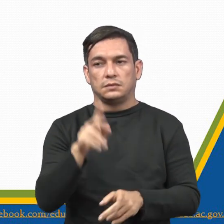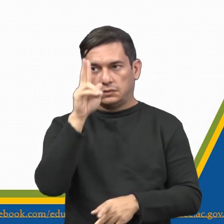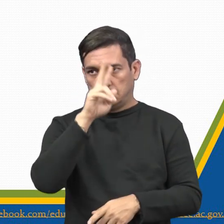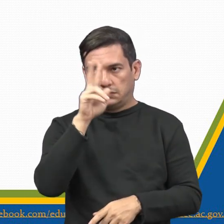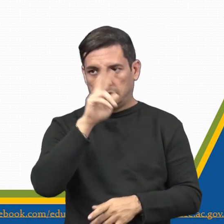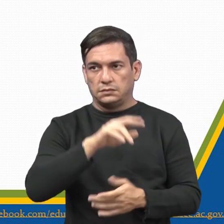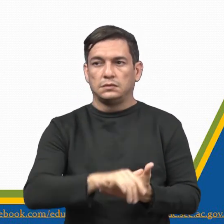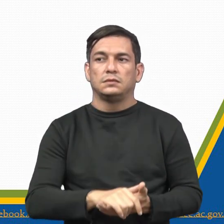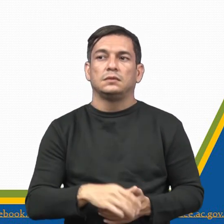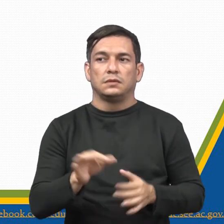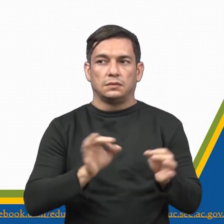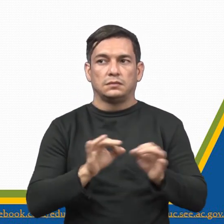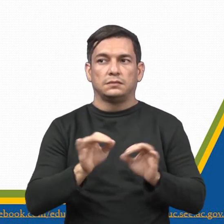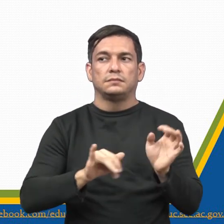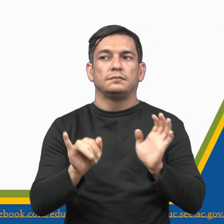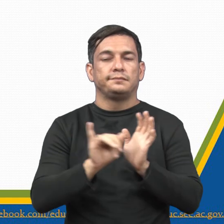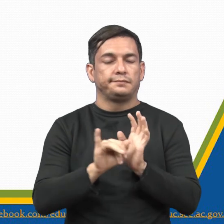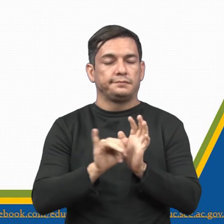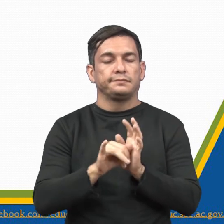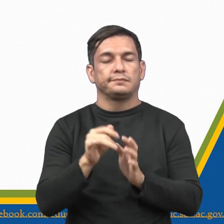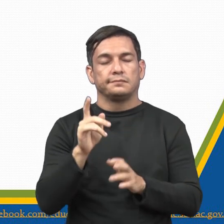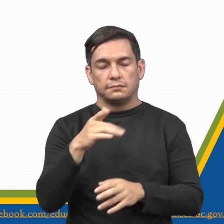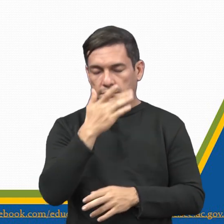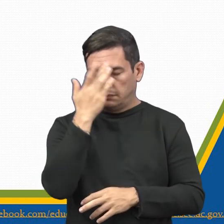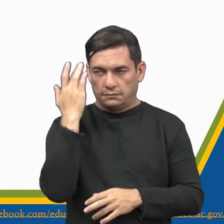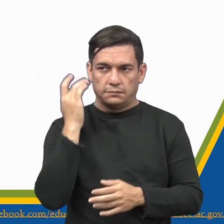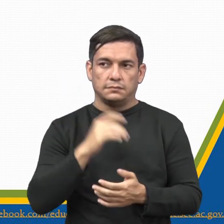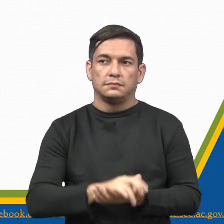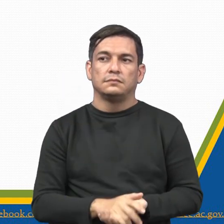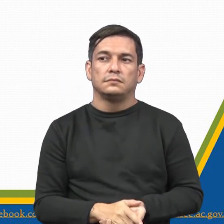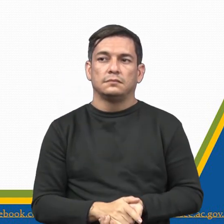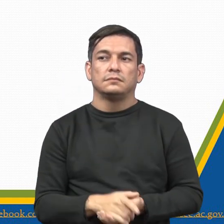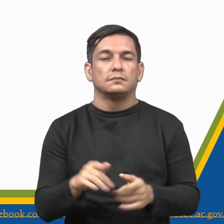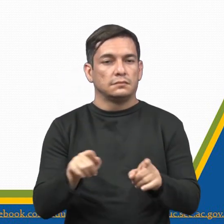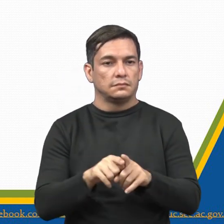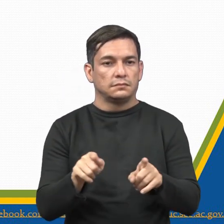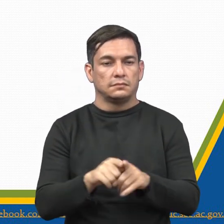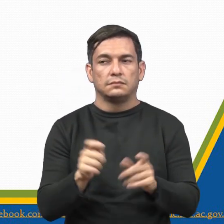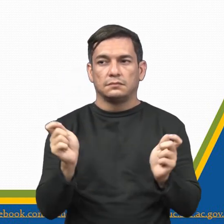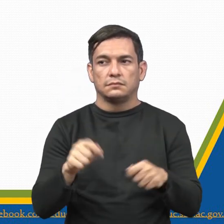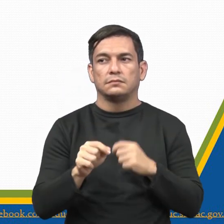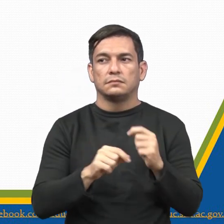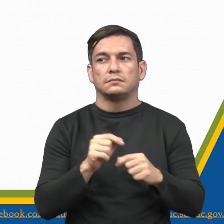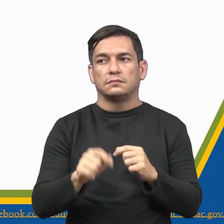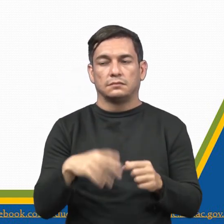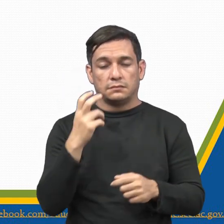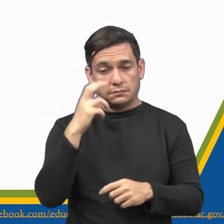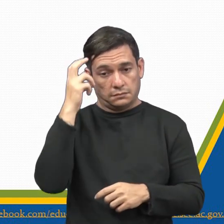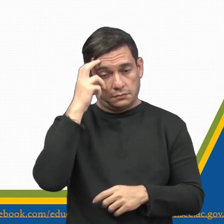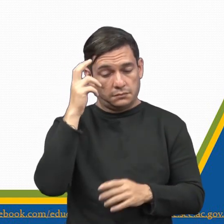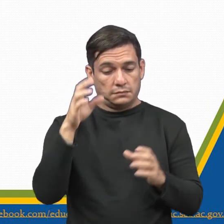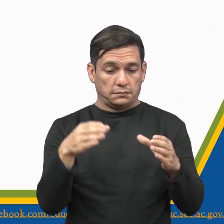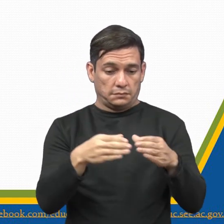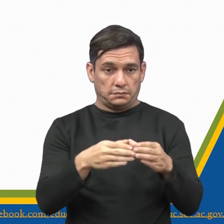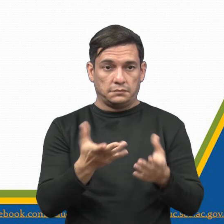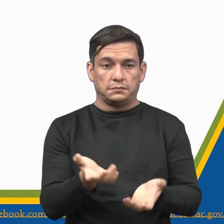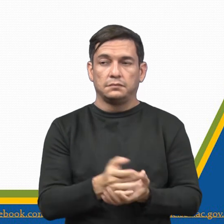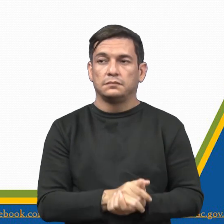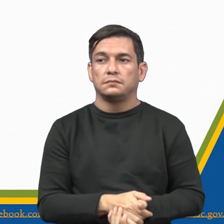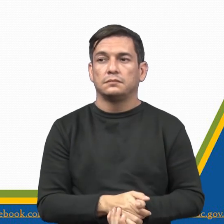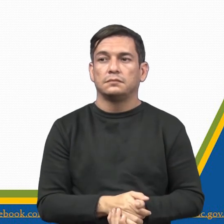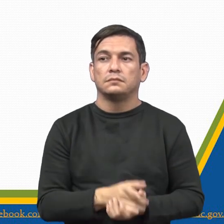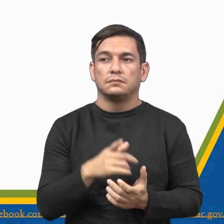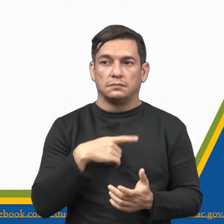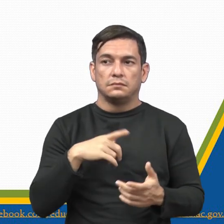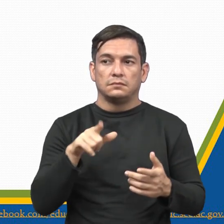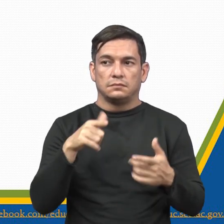histórica, é organizada da identidade dos seus usuários, ela também dá unidade a uma cultura, a uma nação,